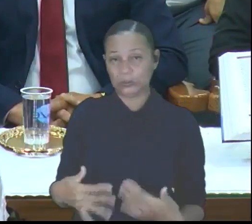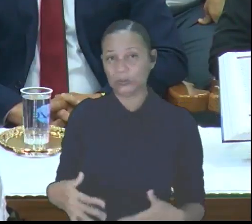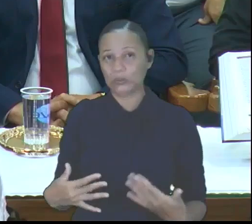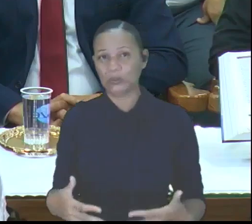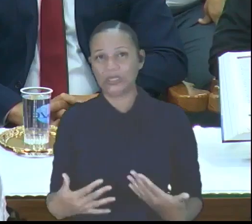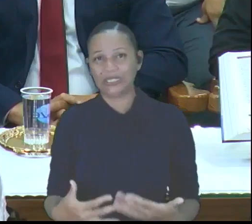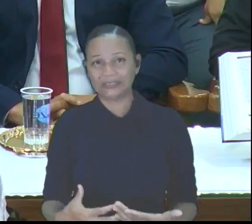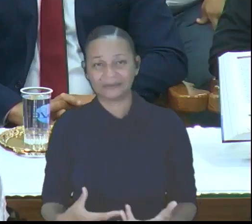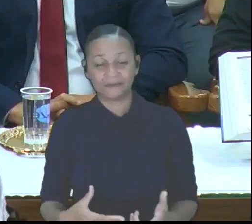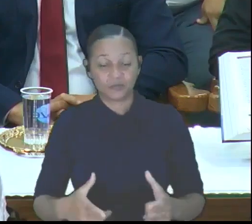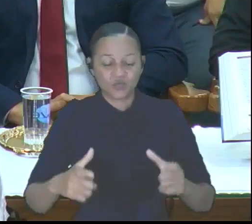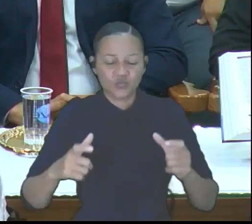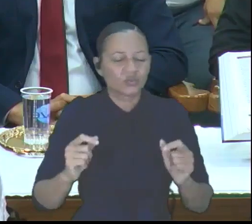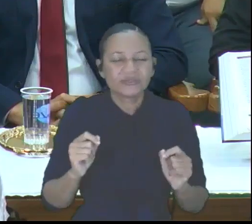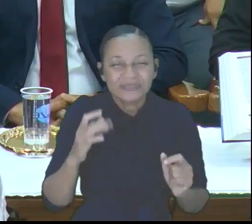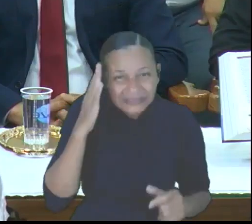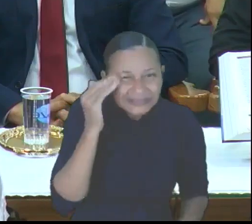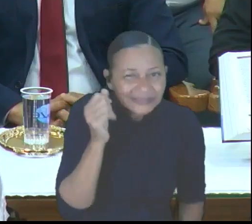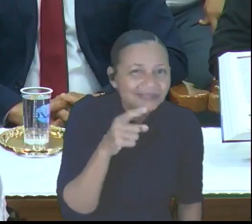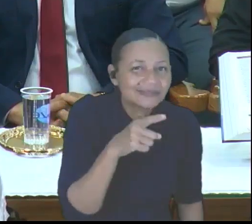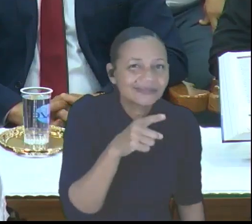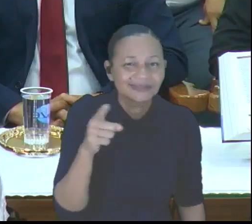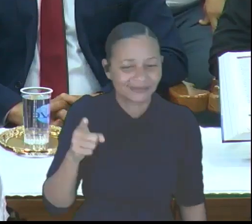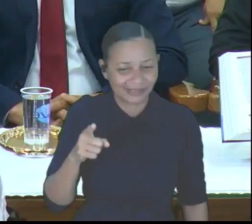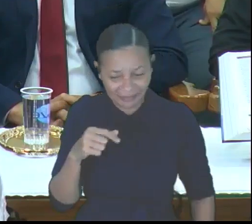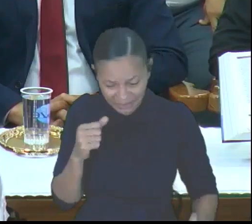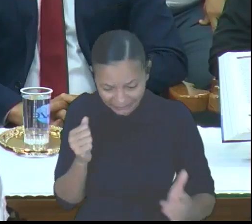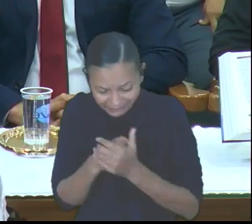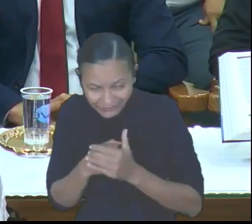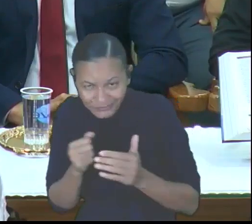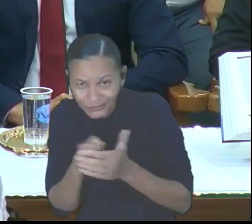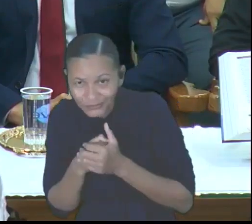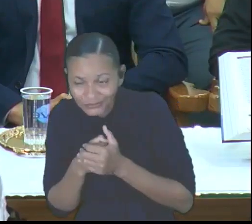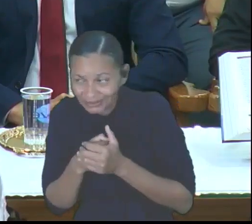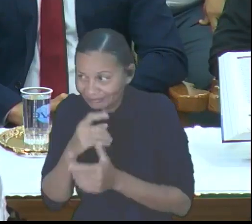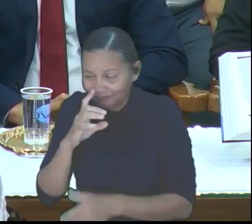Se tem lugar que não dá para se esconder,